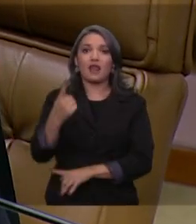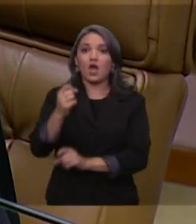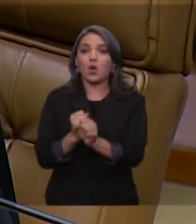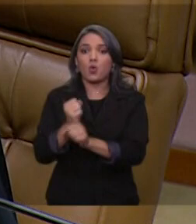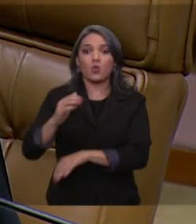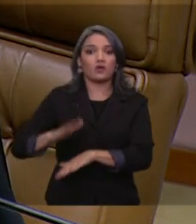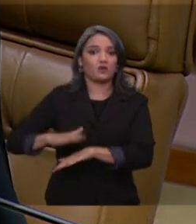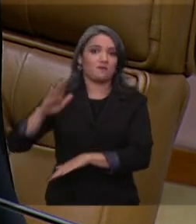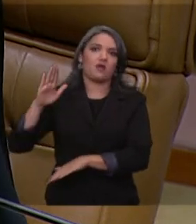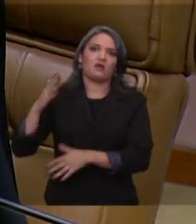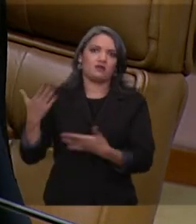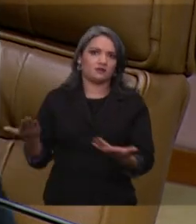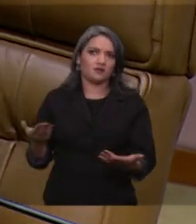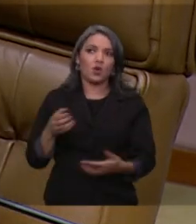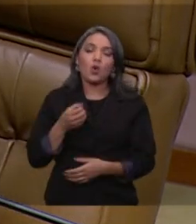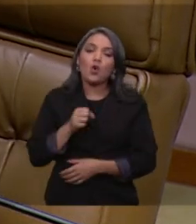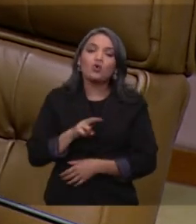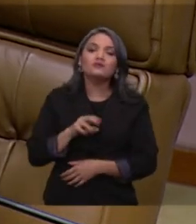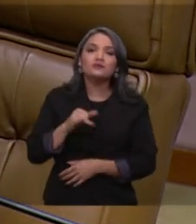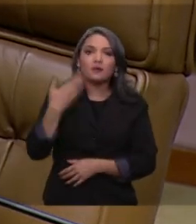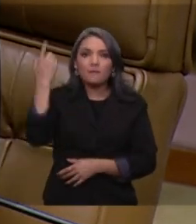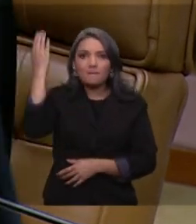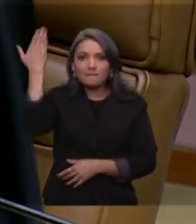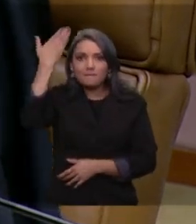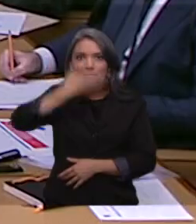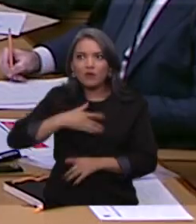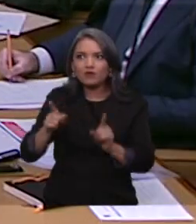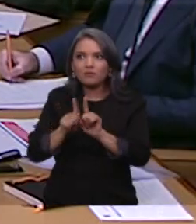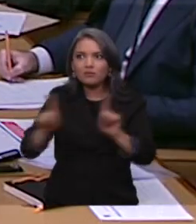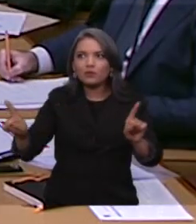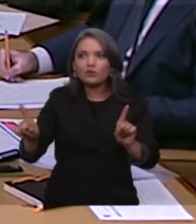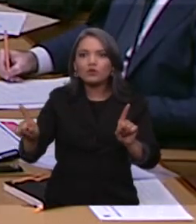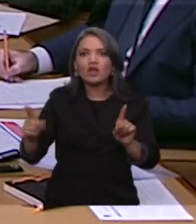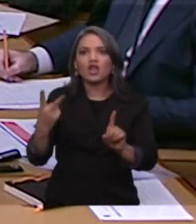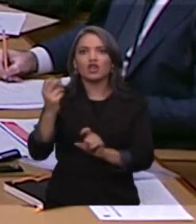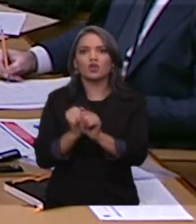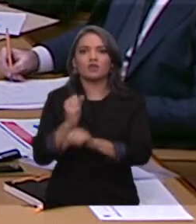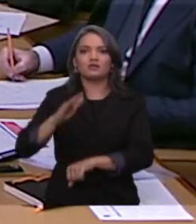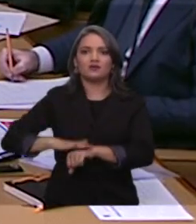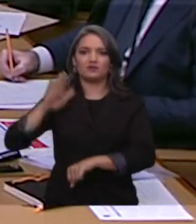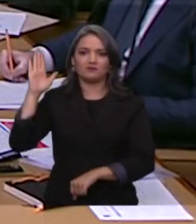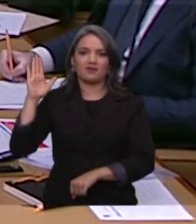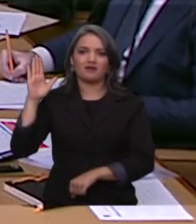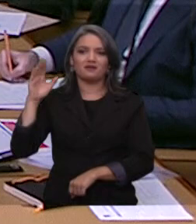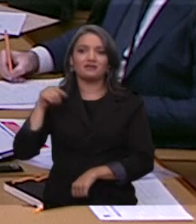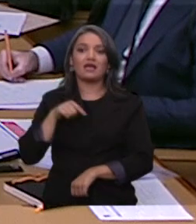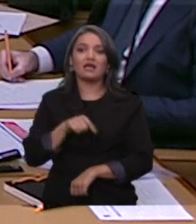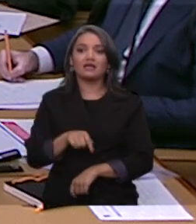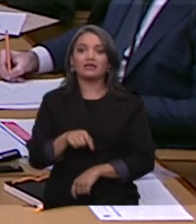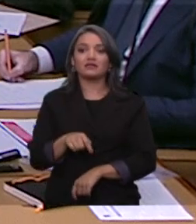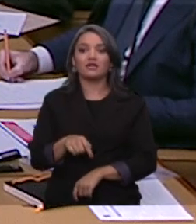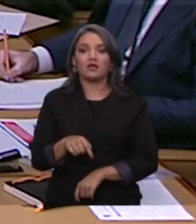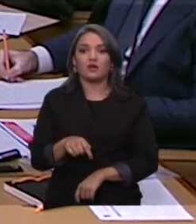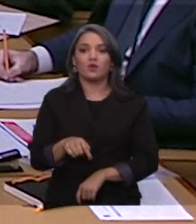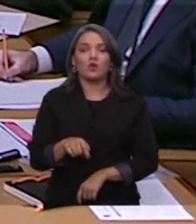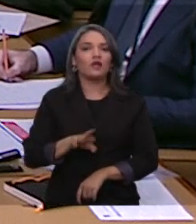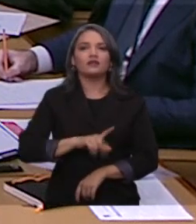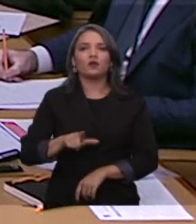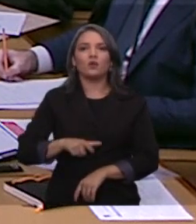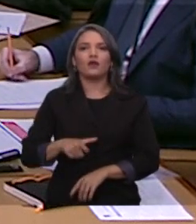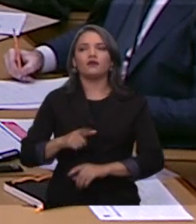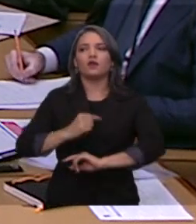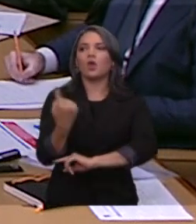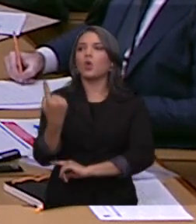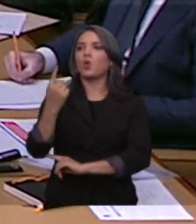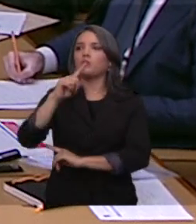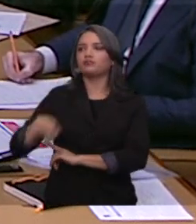comprovada separação de fato por mais de 2 anos. Tirou ou extinguiu, não uma das espécies, ao